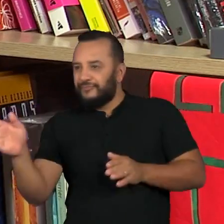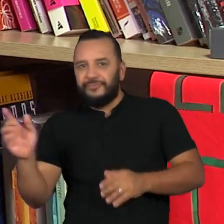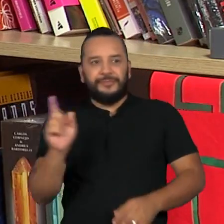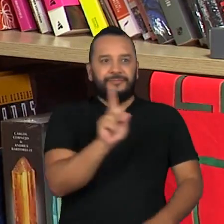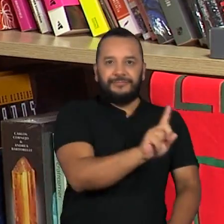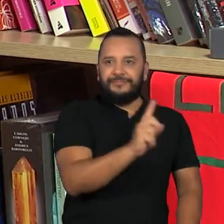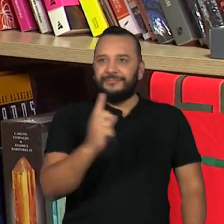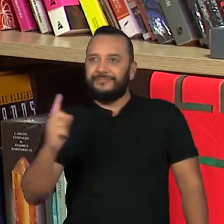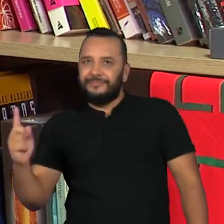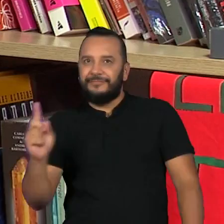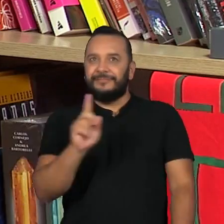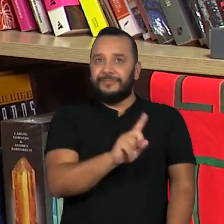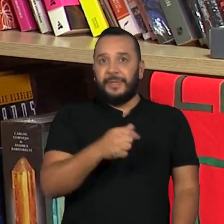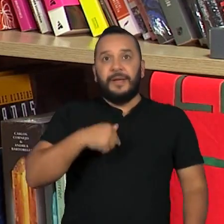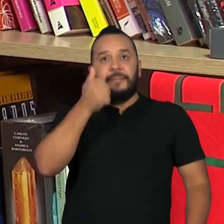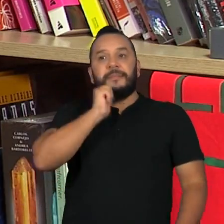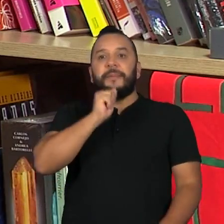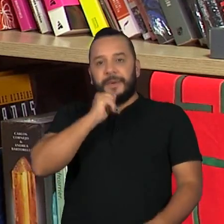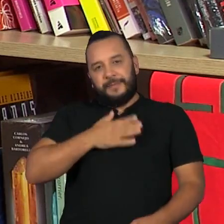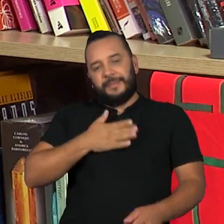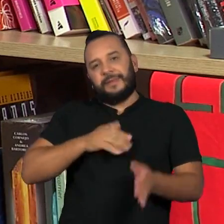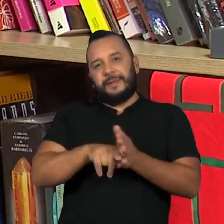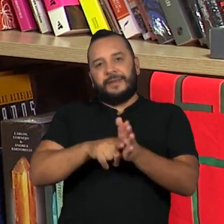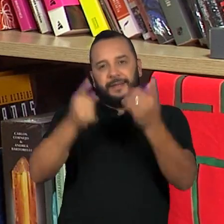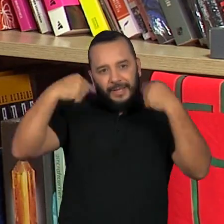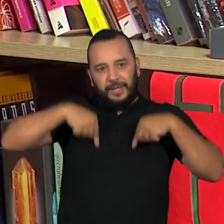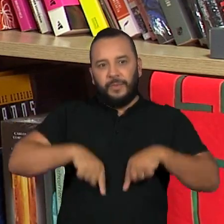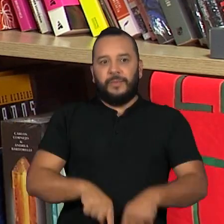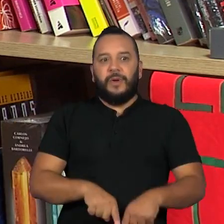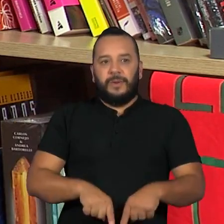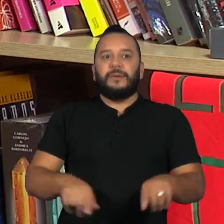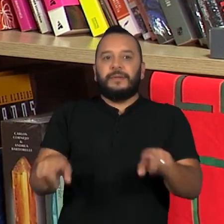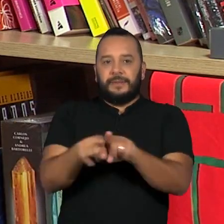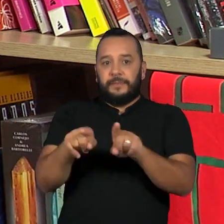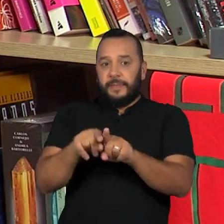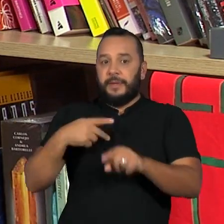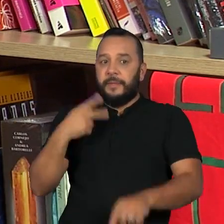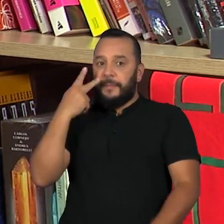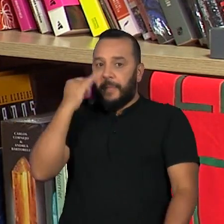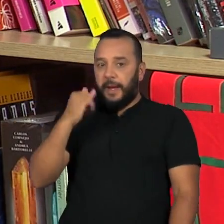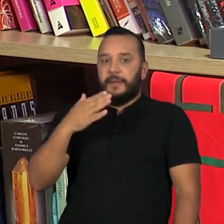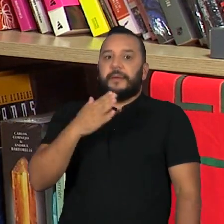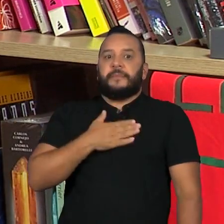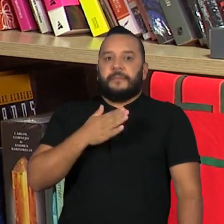Virginia Valadão, ela era antropóloga, e meu pai é o Vansan Carelli, que tem uma ONG